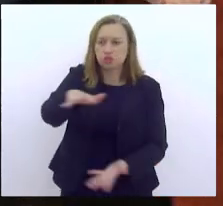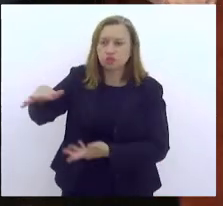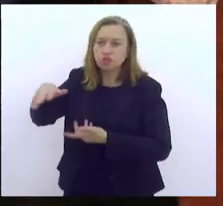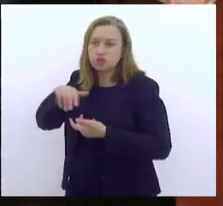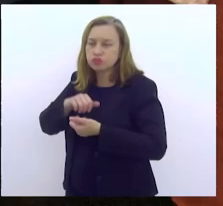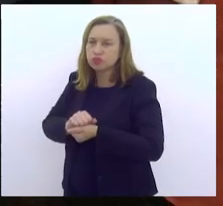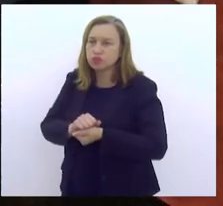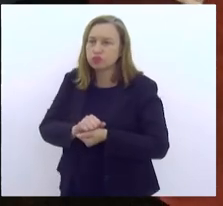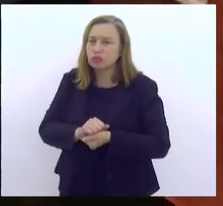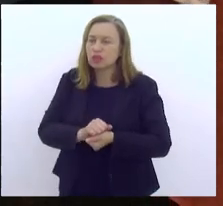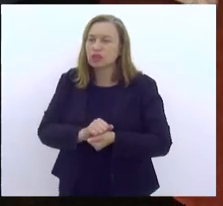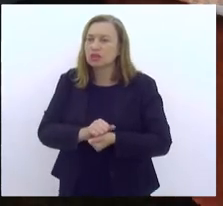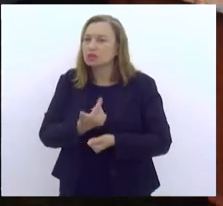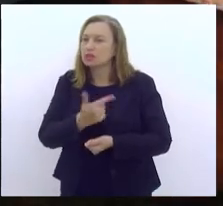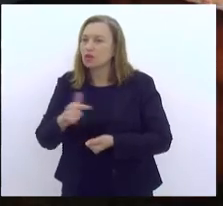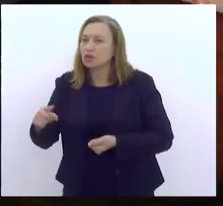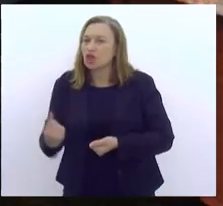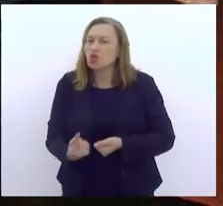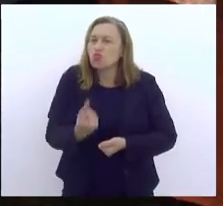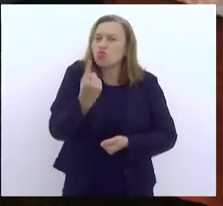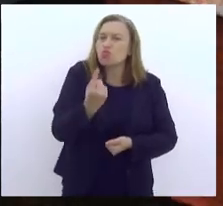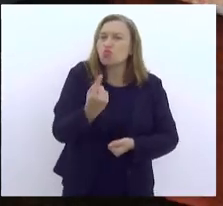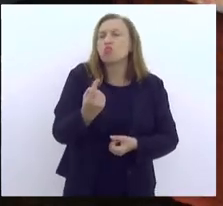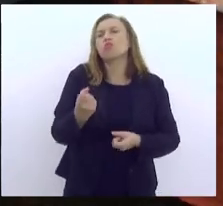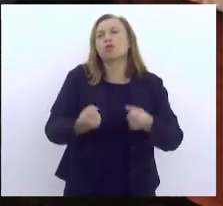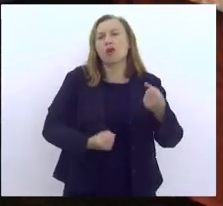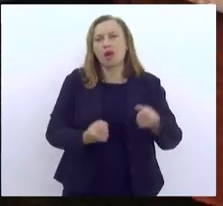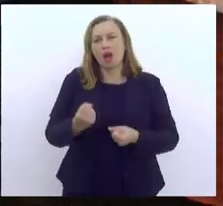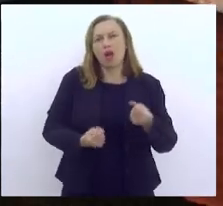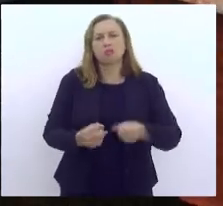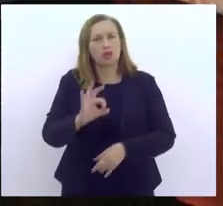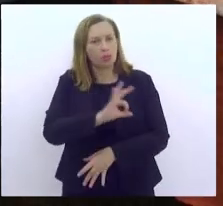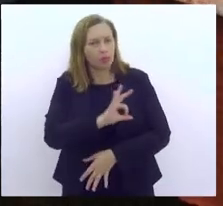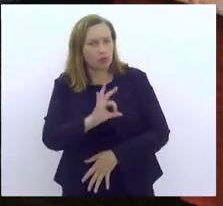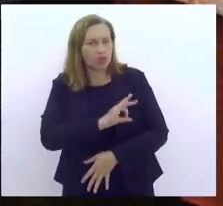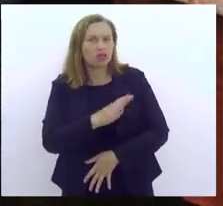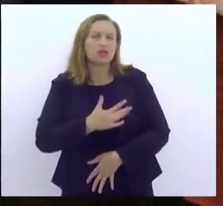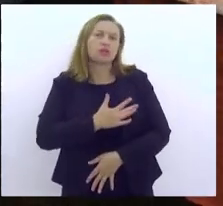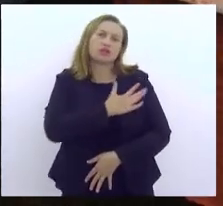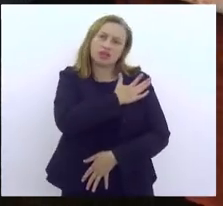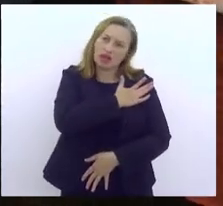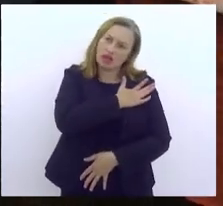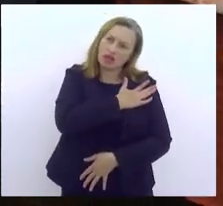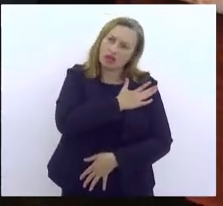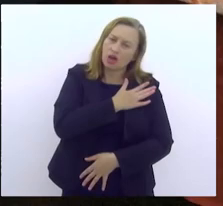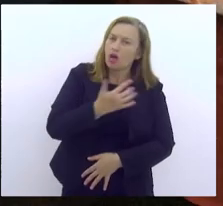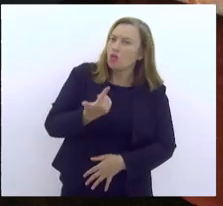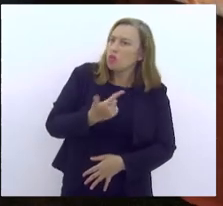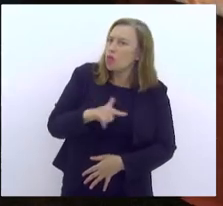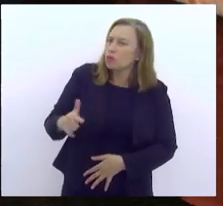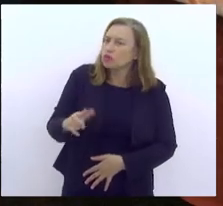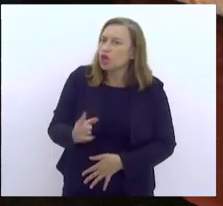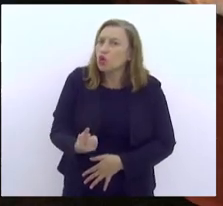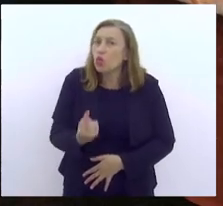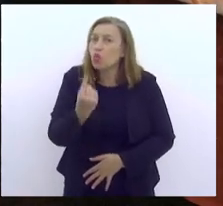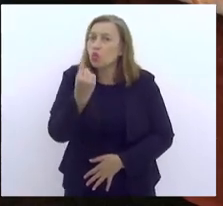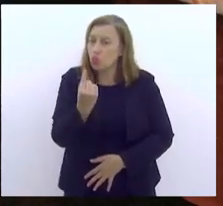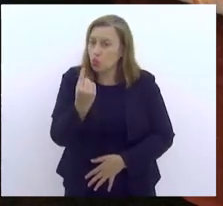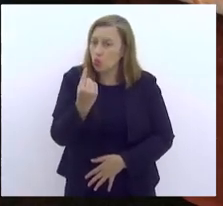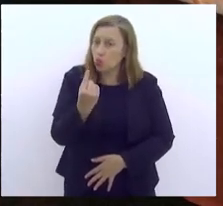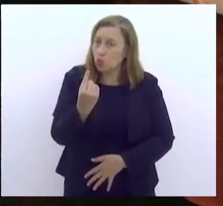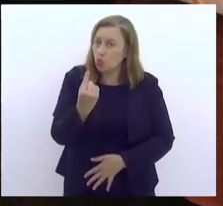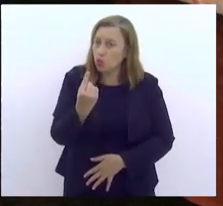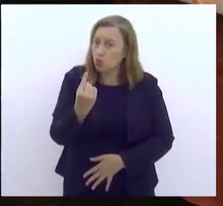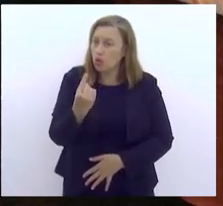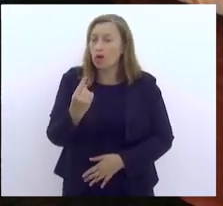não contar com uma viatura da Polícia Militar, né? Não contar com uma viatura da